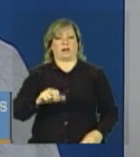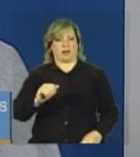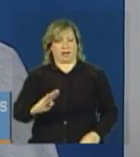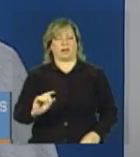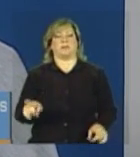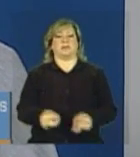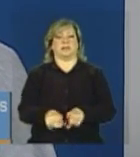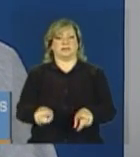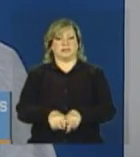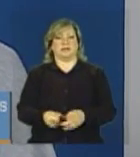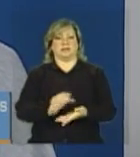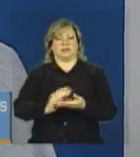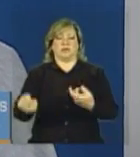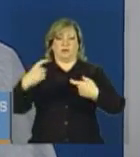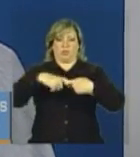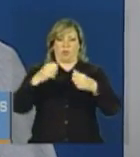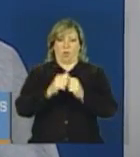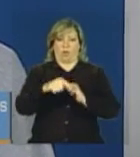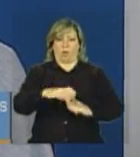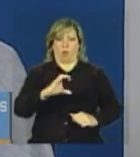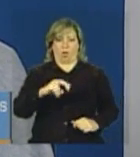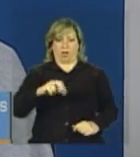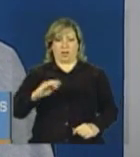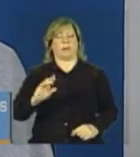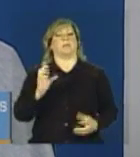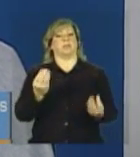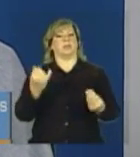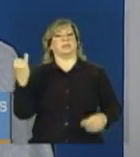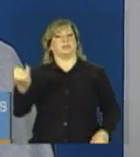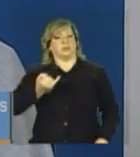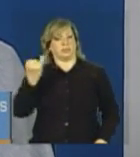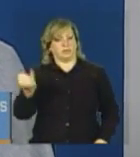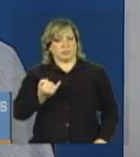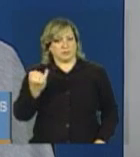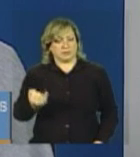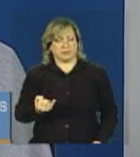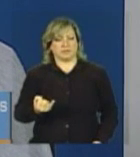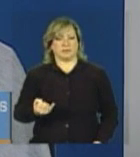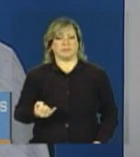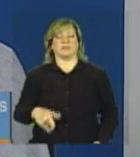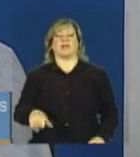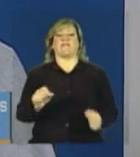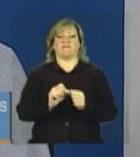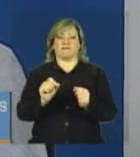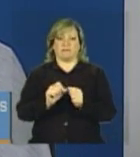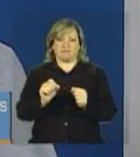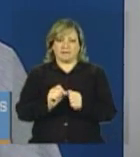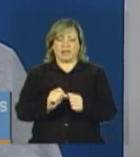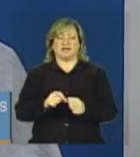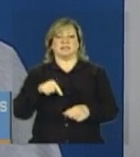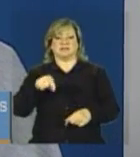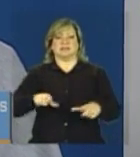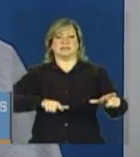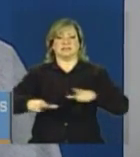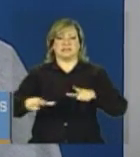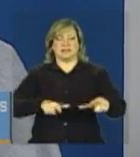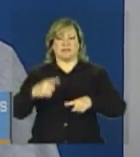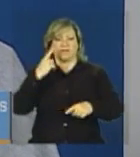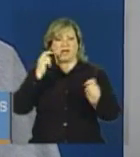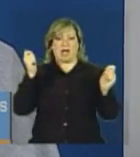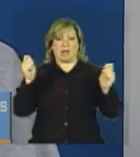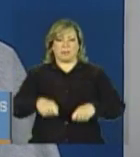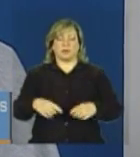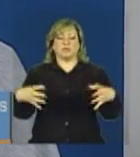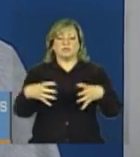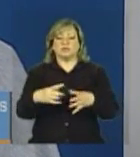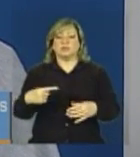Repassa também nessa parceria com a Conab, é uma parceria muito importante. A Conab faz esse trabalho de capacitação junto